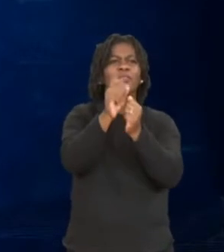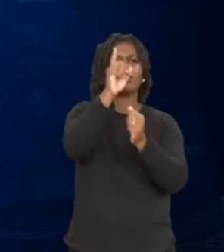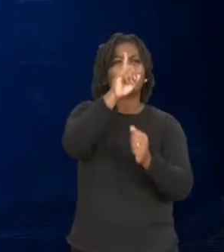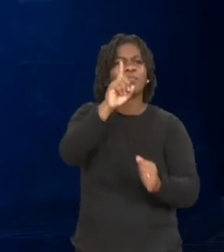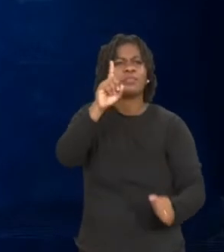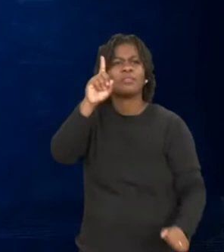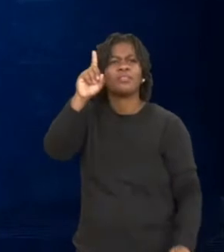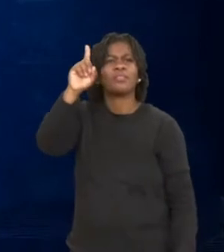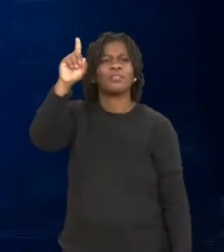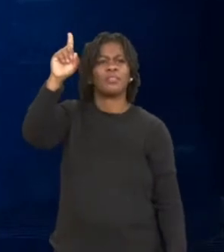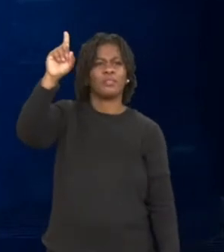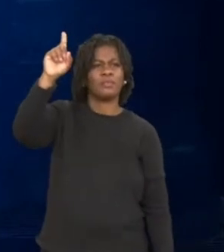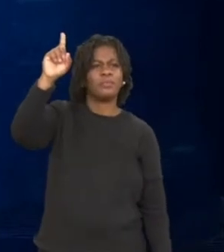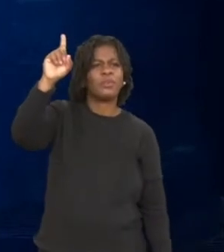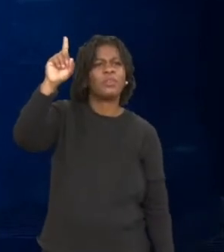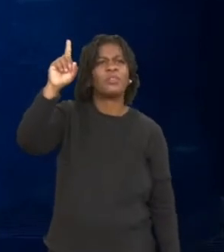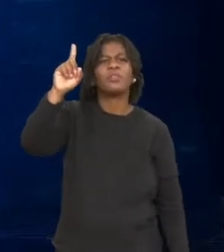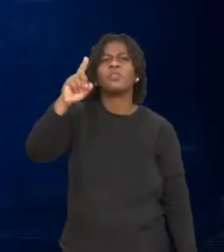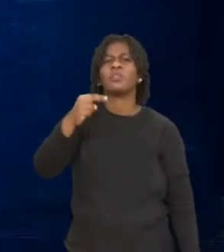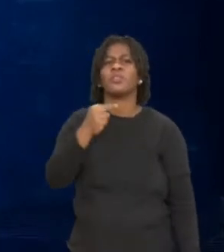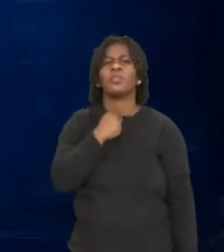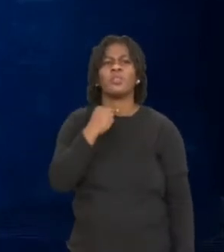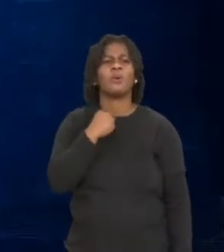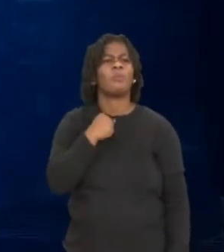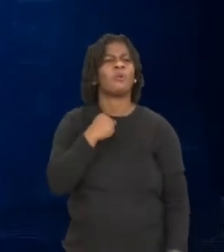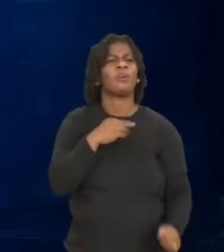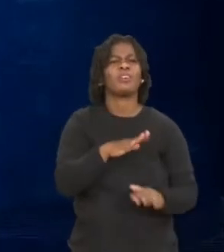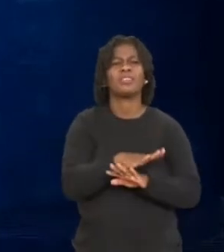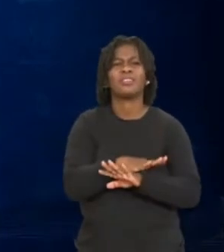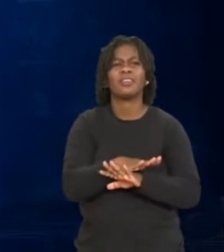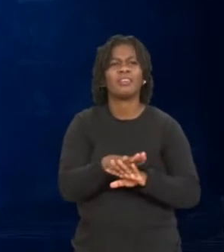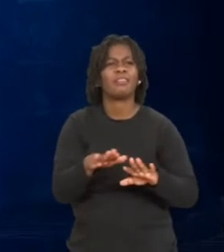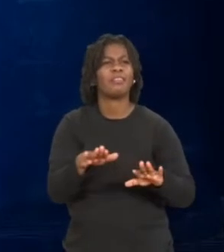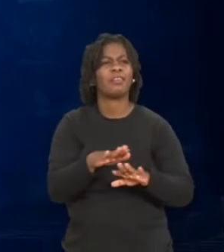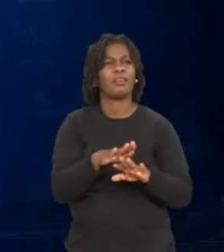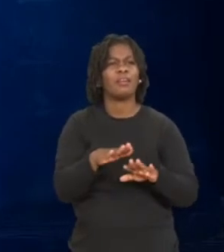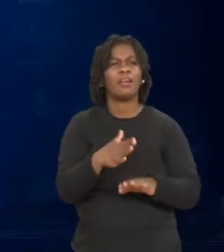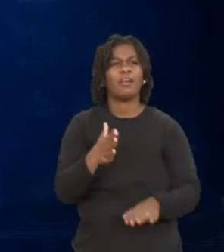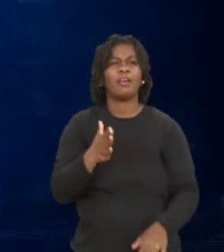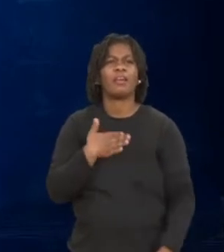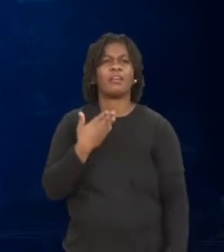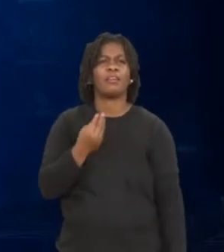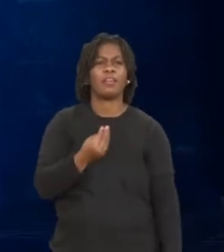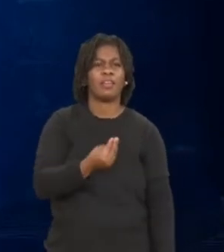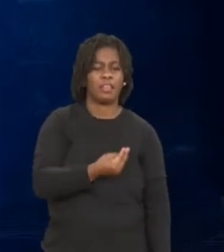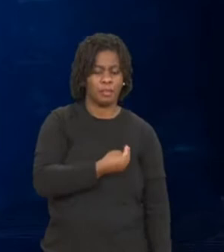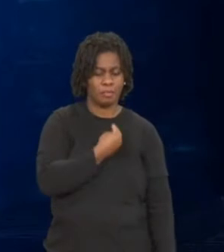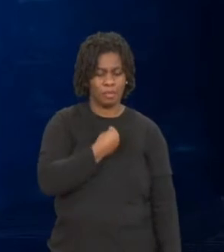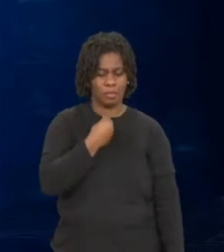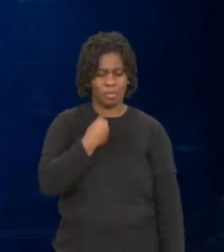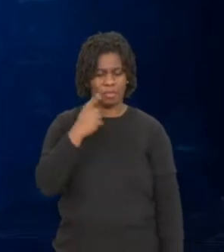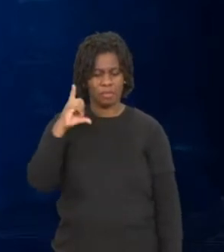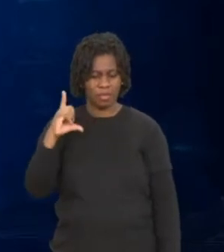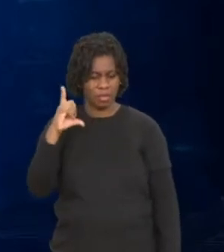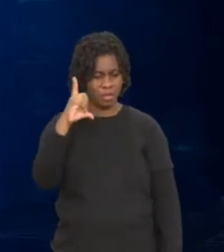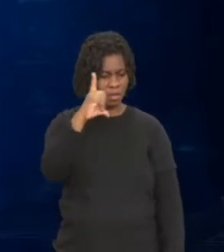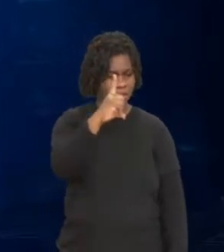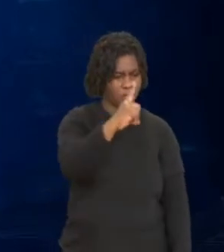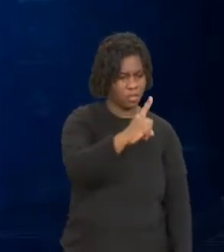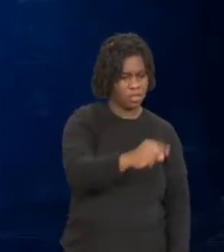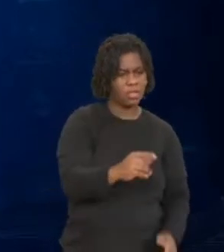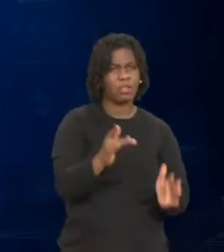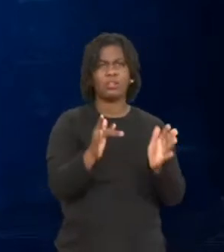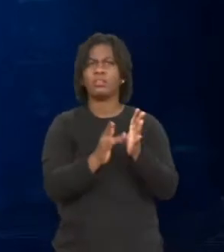com meu Deus não pode acabar. A minha vida sem Jesus.